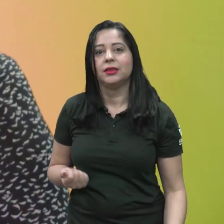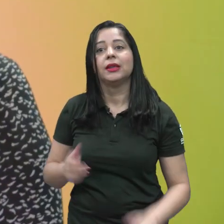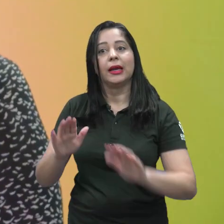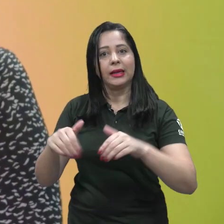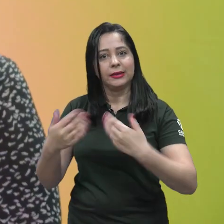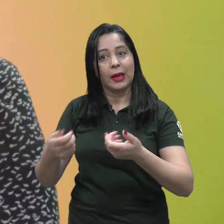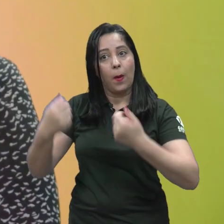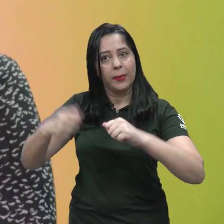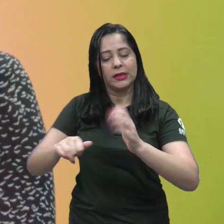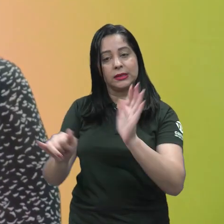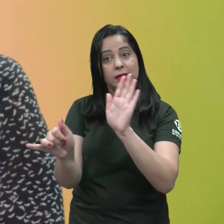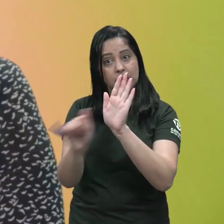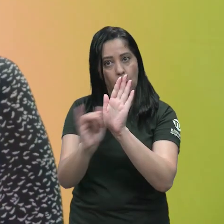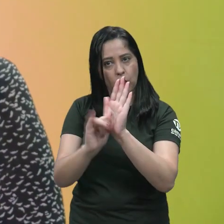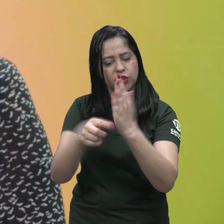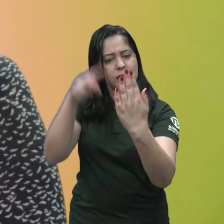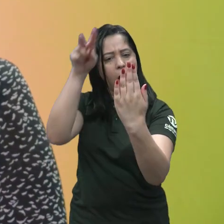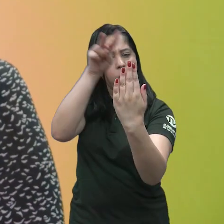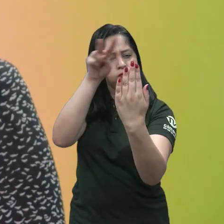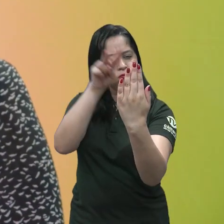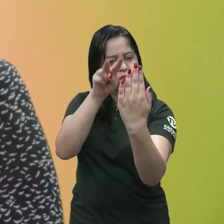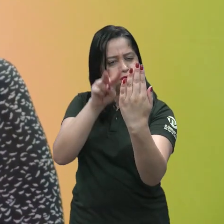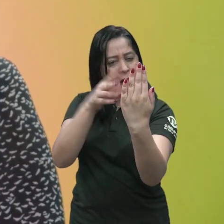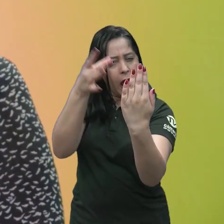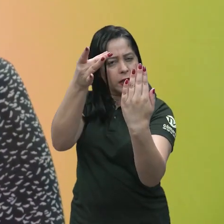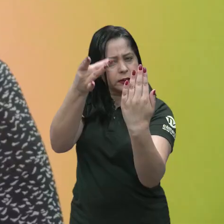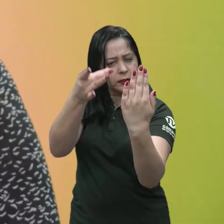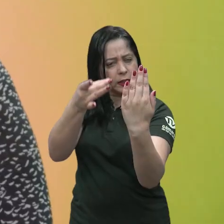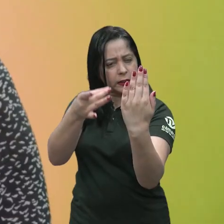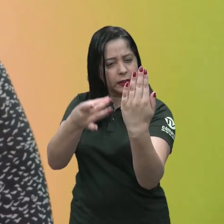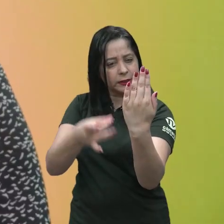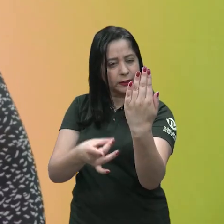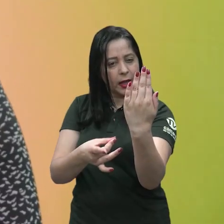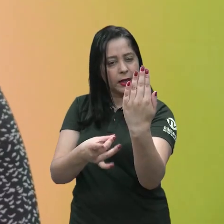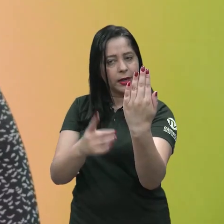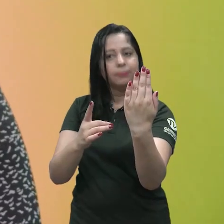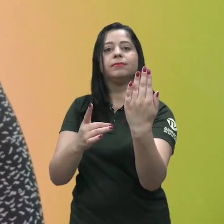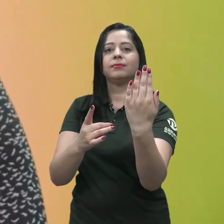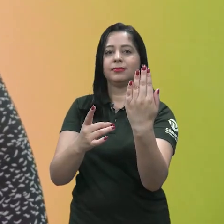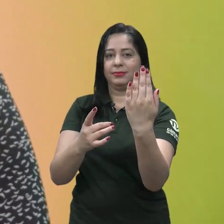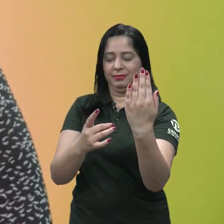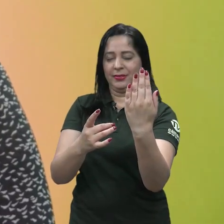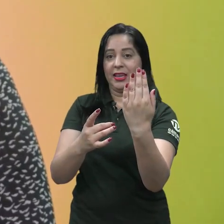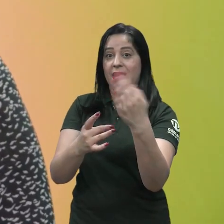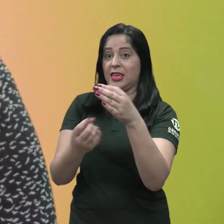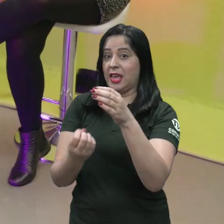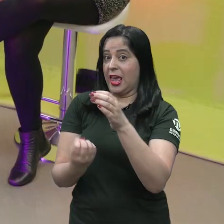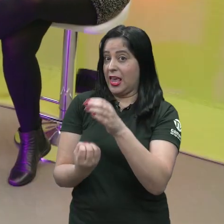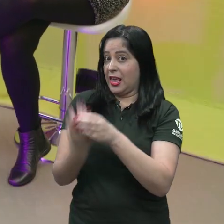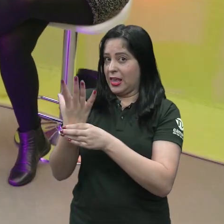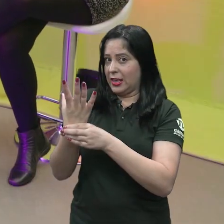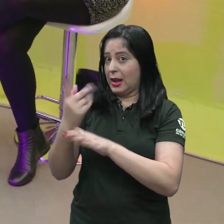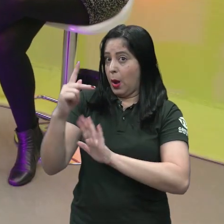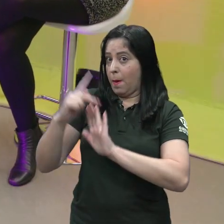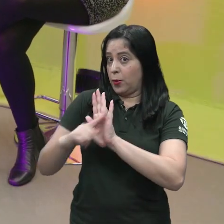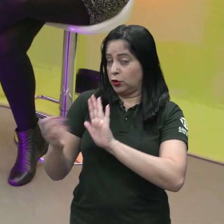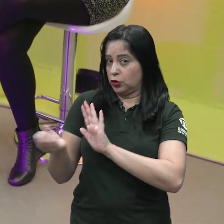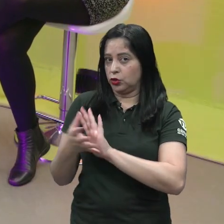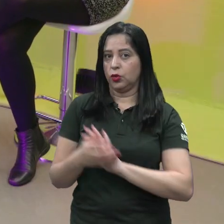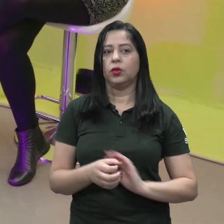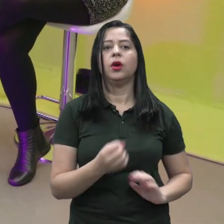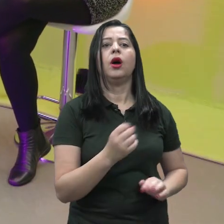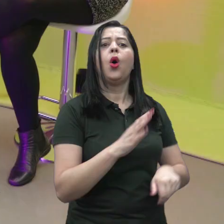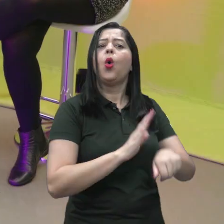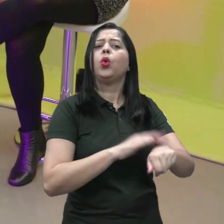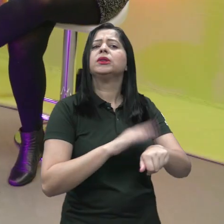fazer uma leitura fina desse edital e construir um bom portfólio. Por quanto tempo que você produziu esse